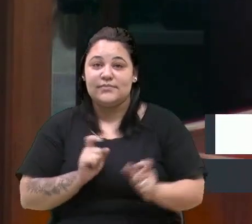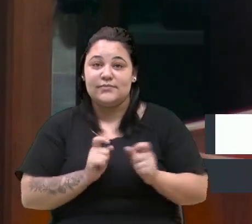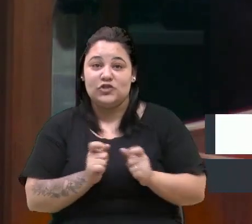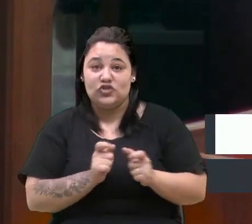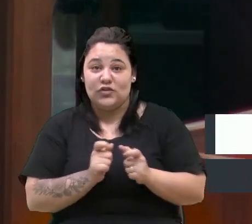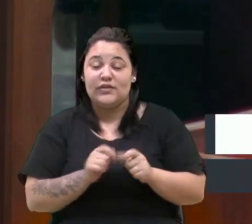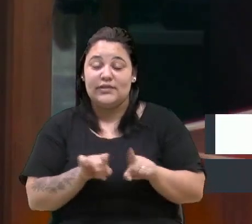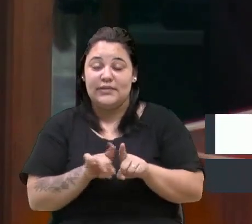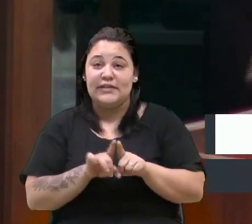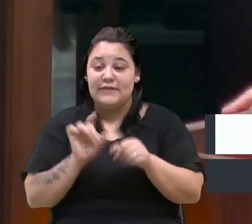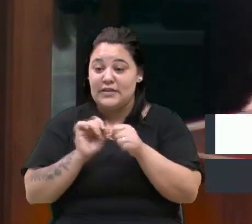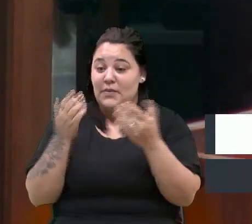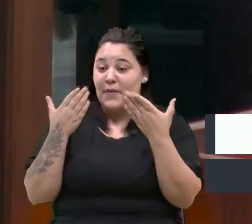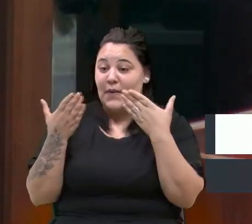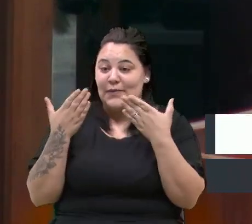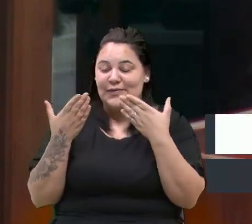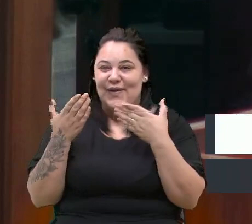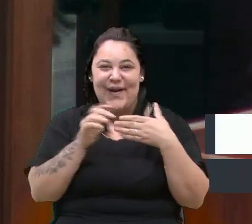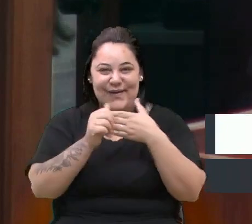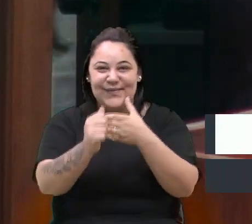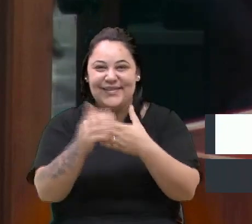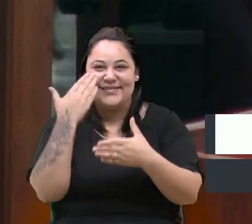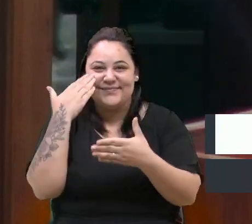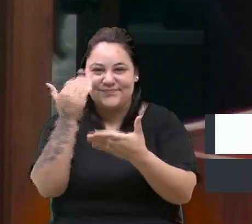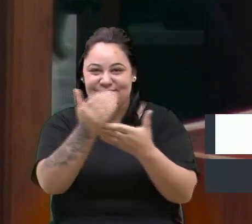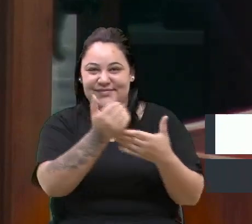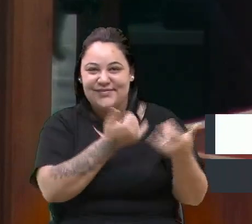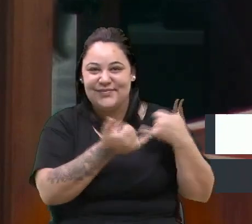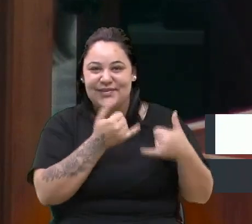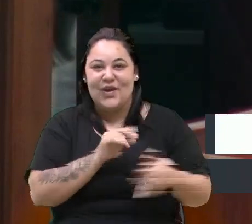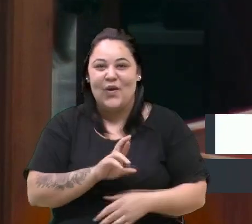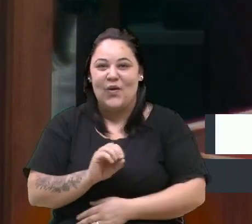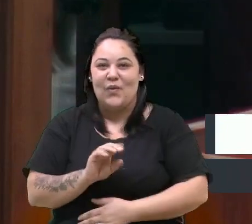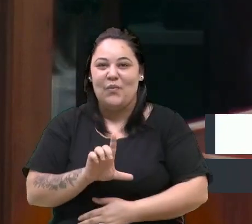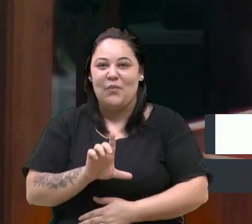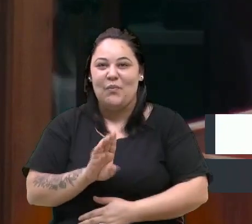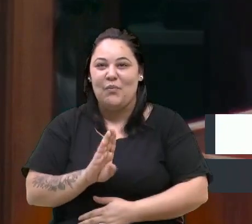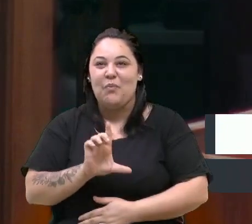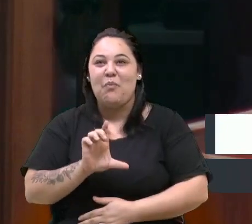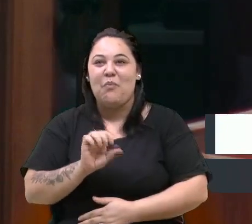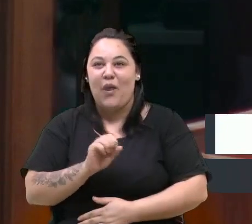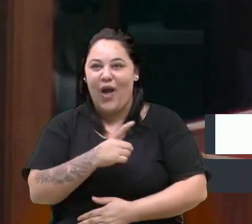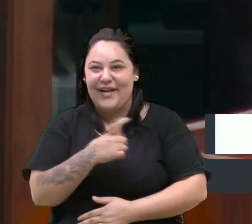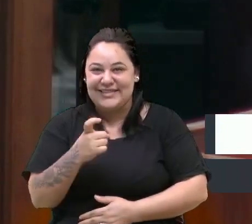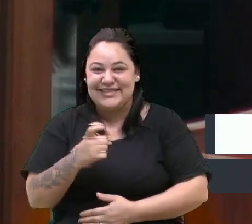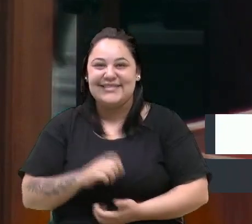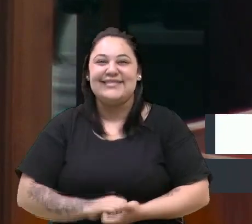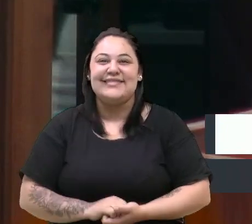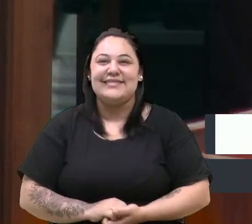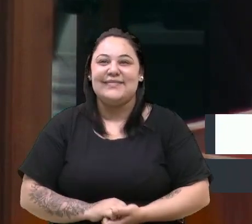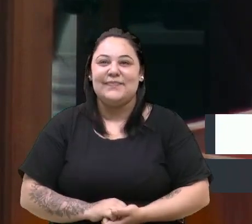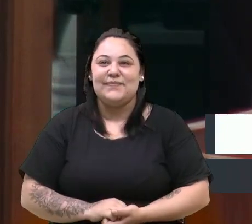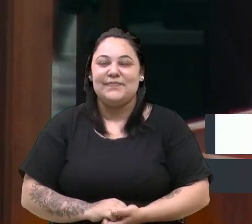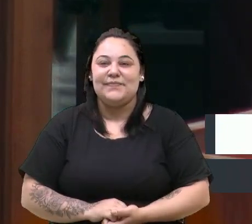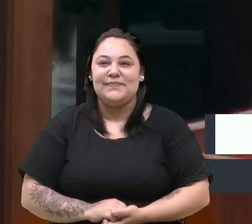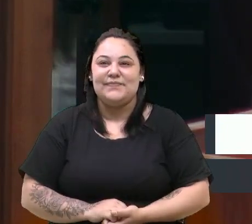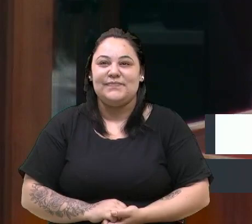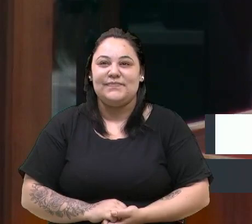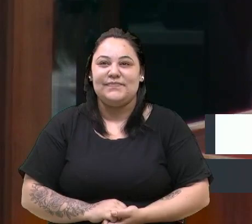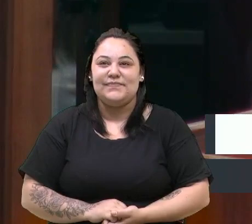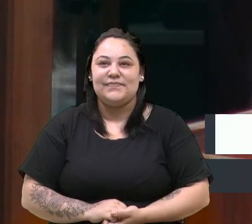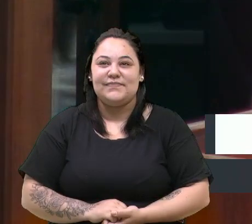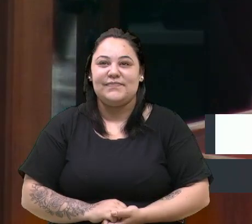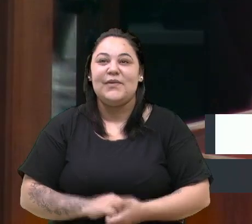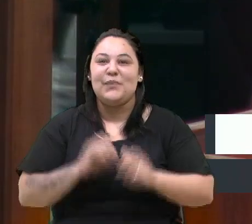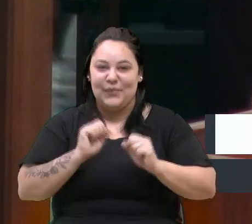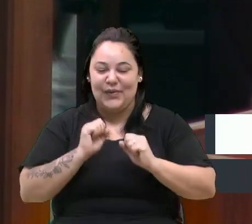uma consultoria em Roblox. Pode. Isso, vai jogar com o Martim, com o José Arthur,